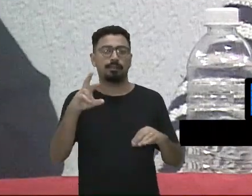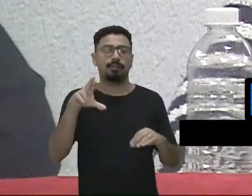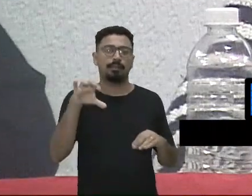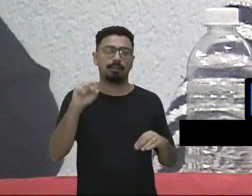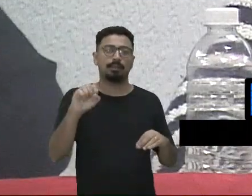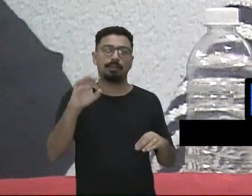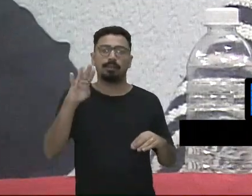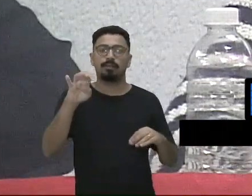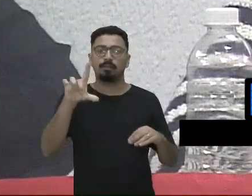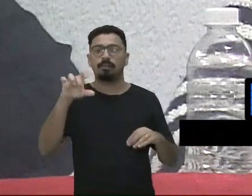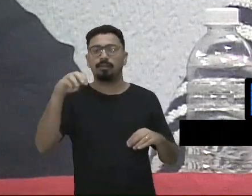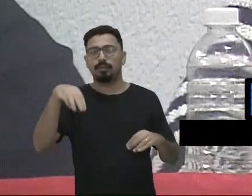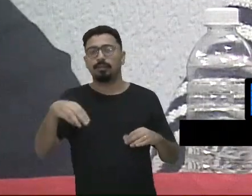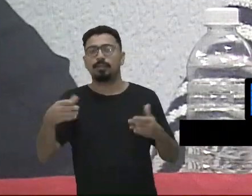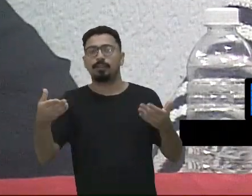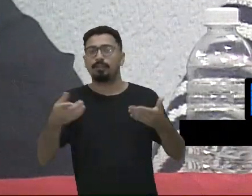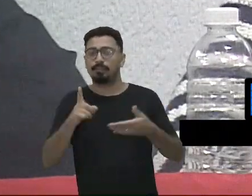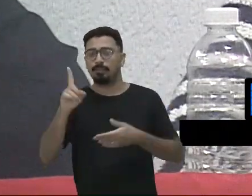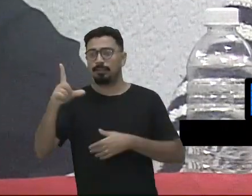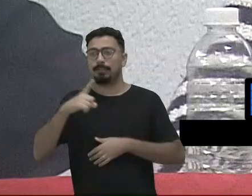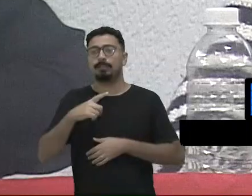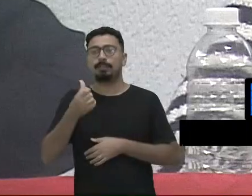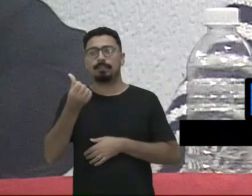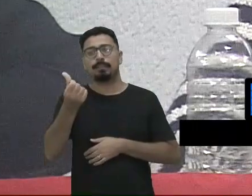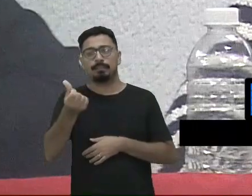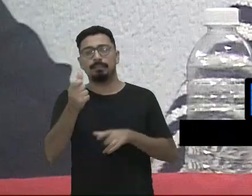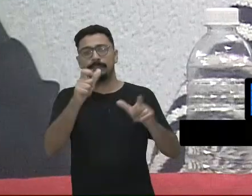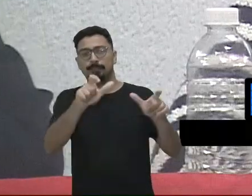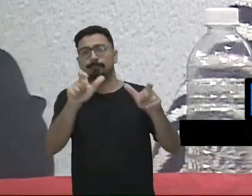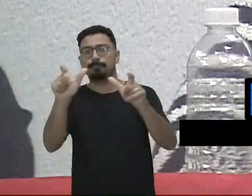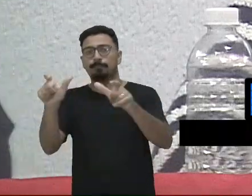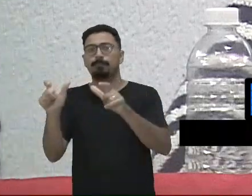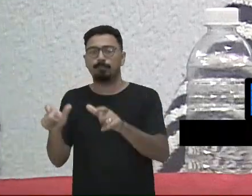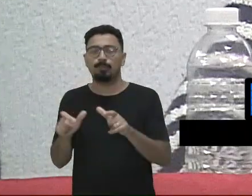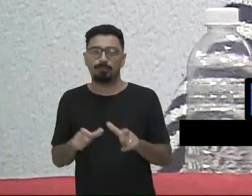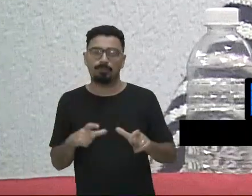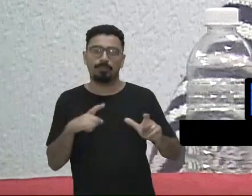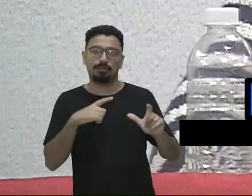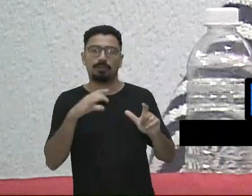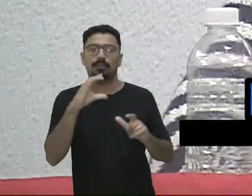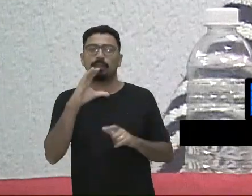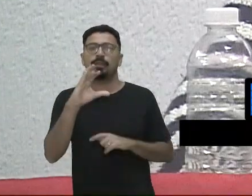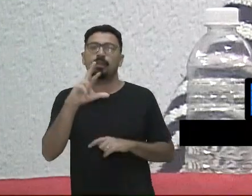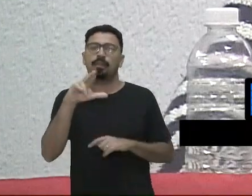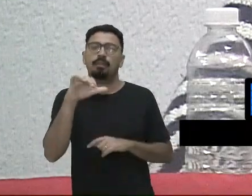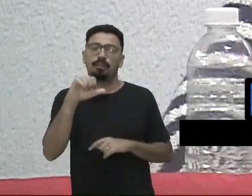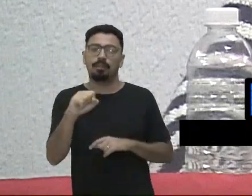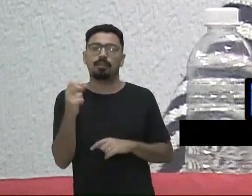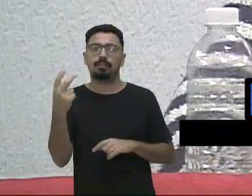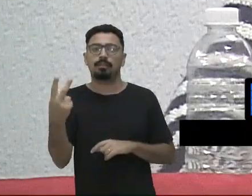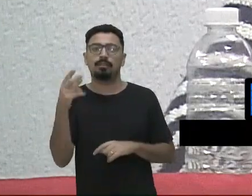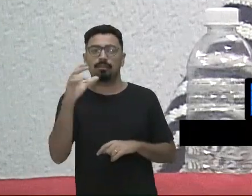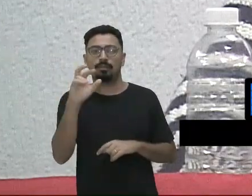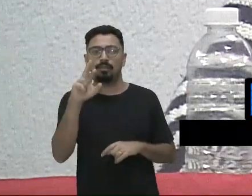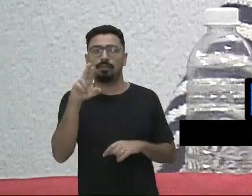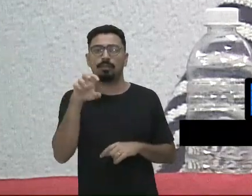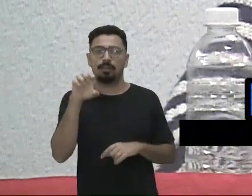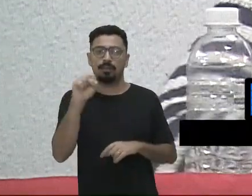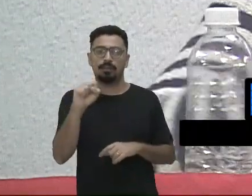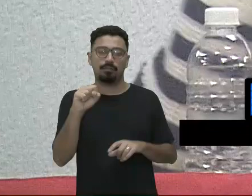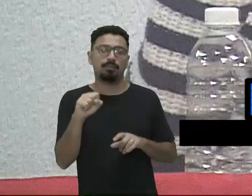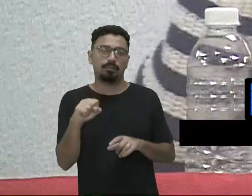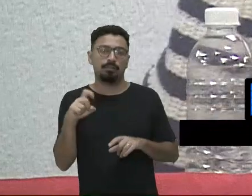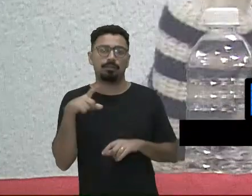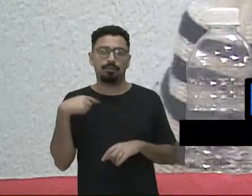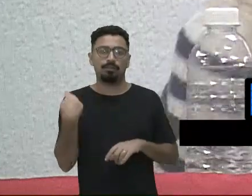Belém, né? Hoje o município conta com 6 unidades de CRAS, 2 CREAS. E daí para a